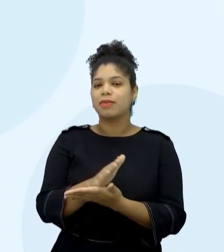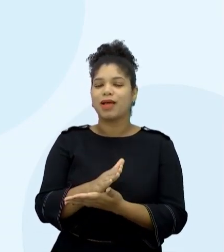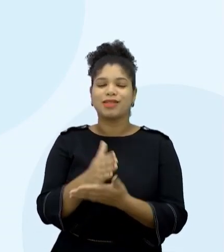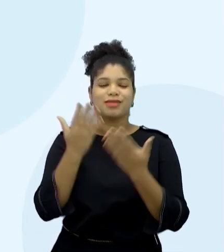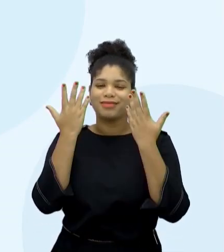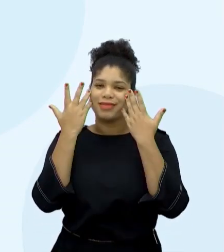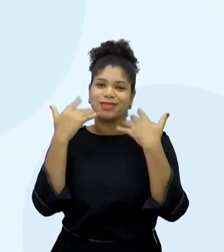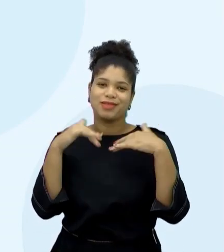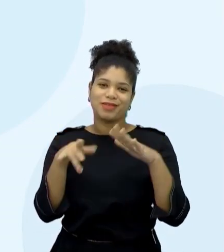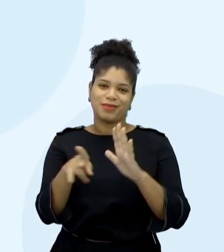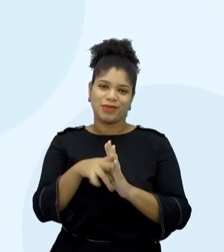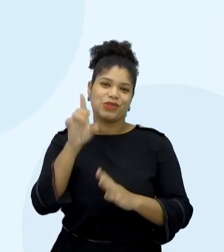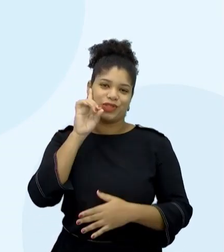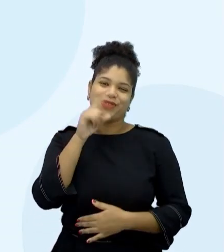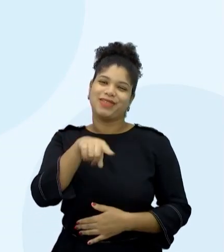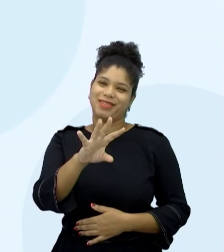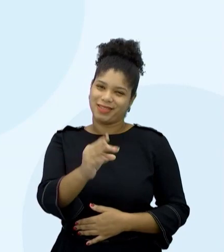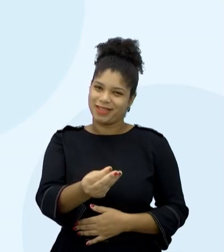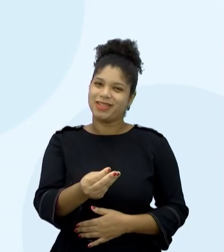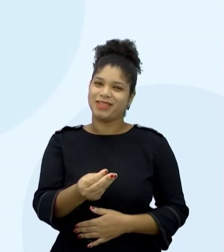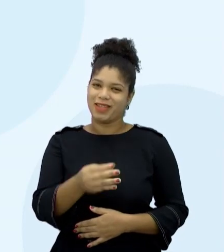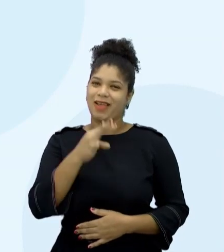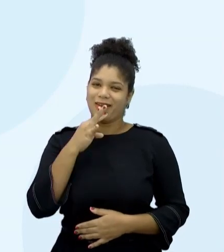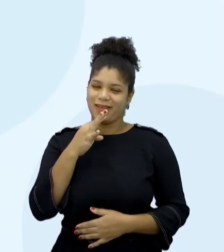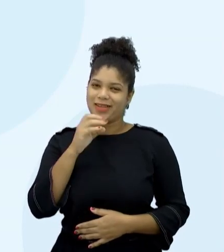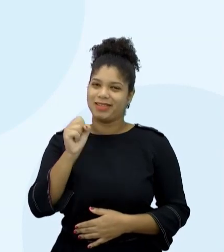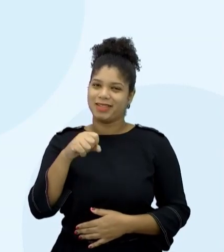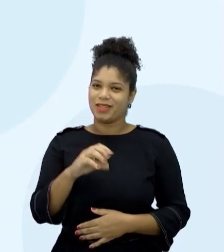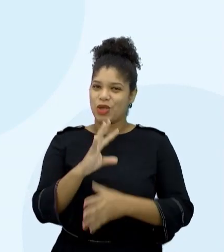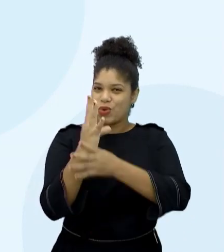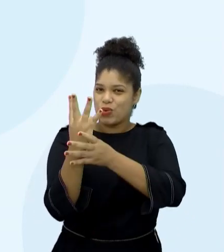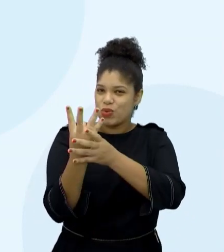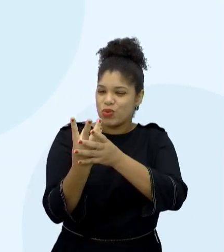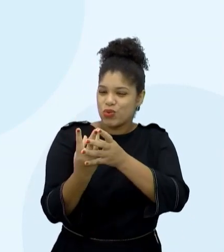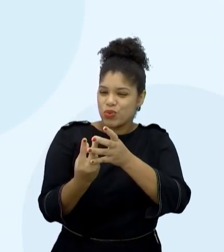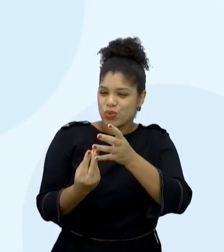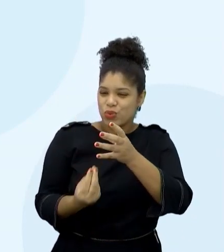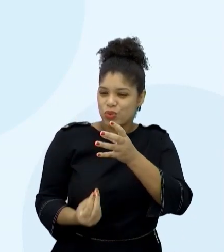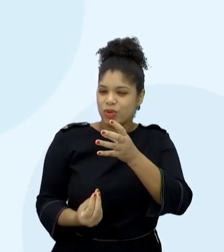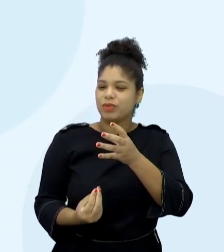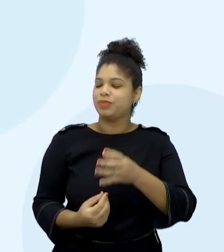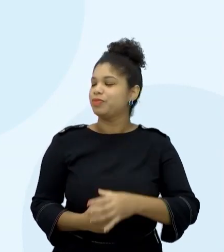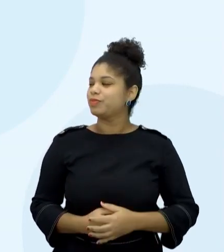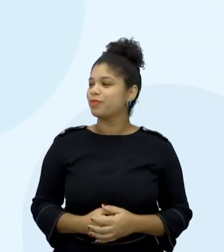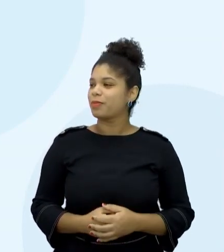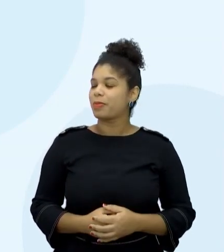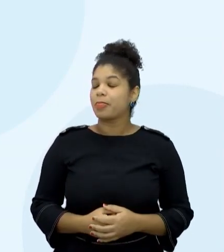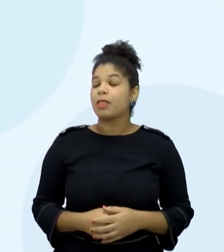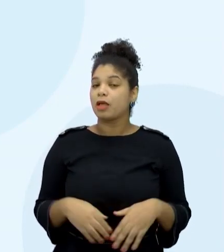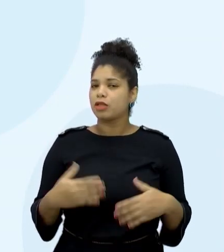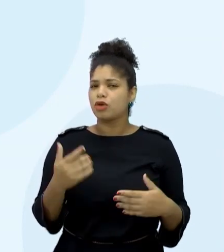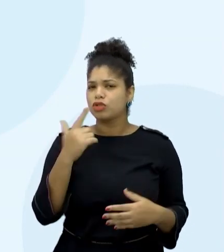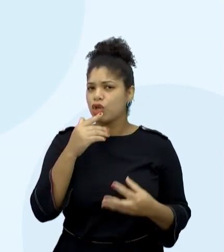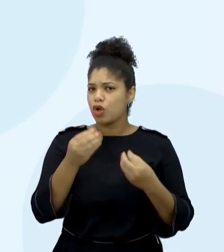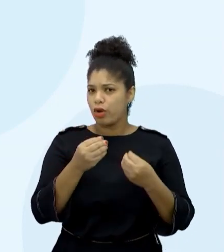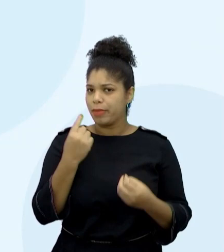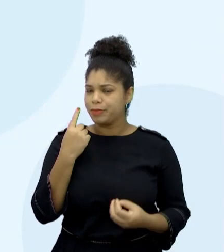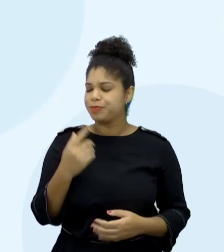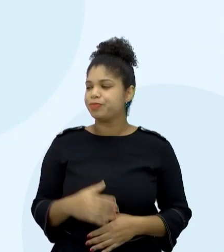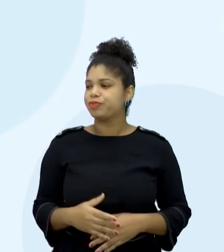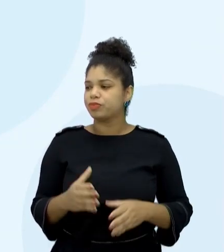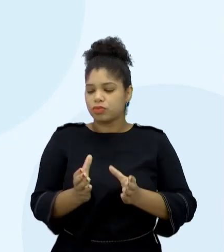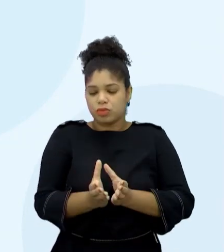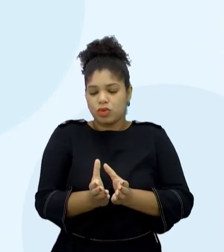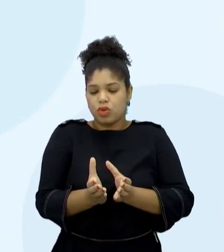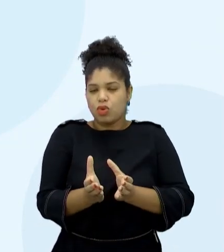comum no dia a dia, né? Quem não conhece aí a filtração? As partículas sólidas são retidas por meio de um filtro, o que